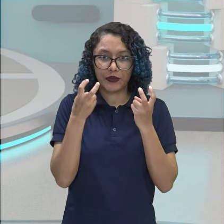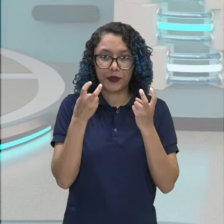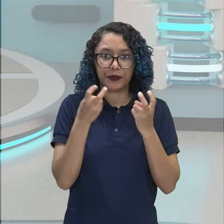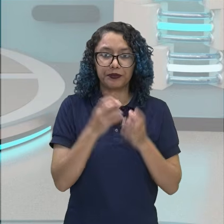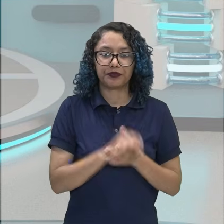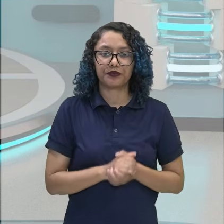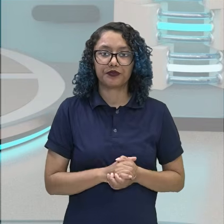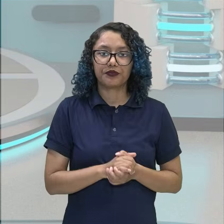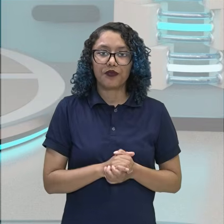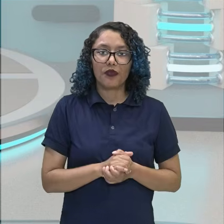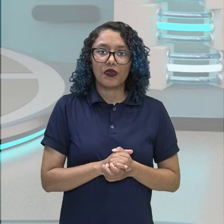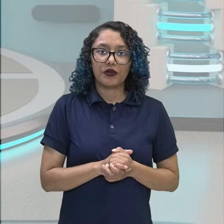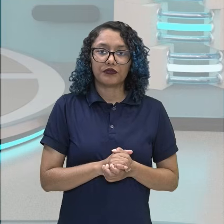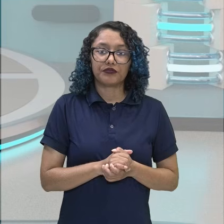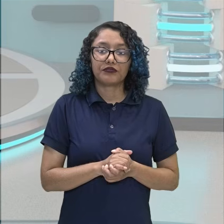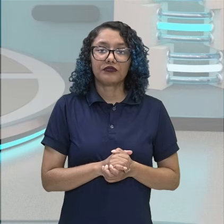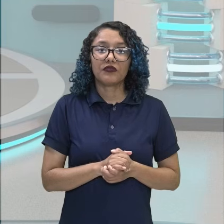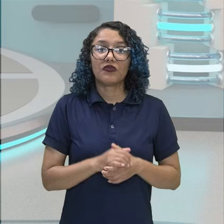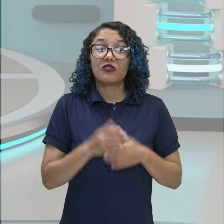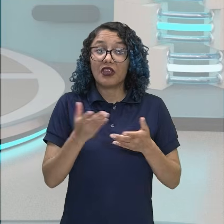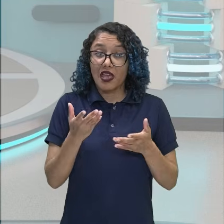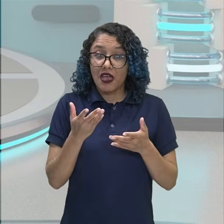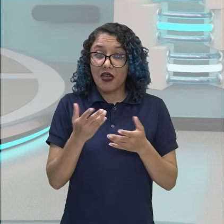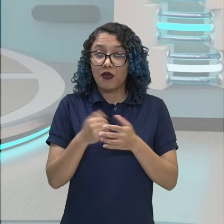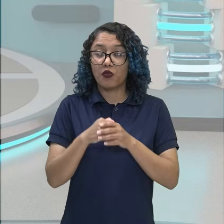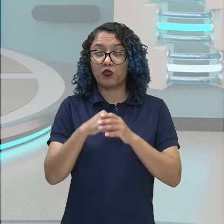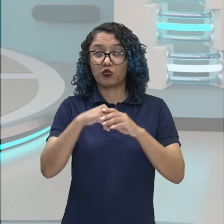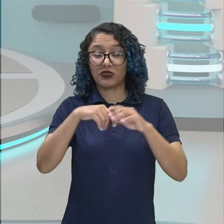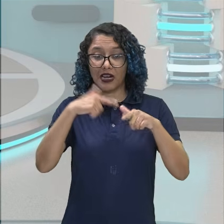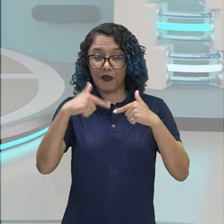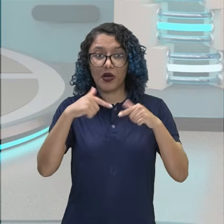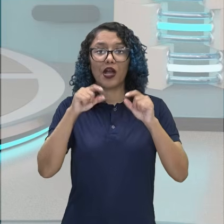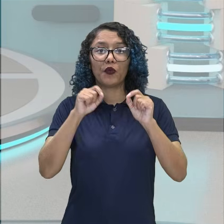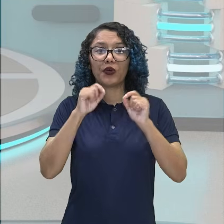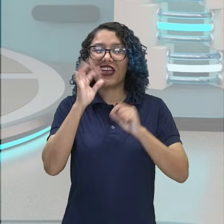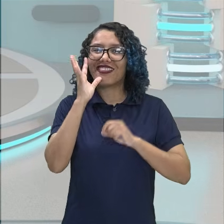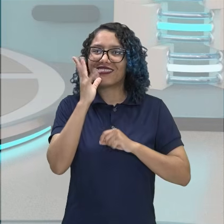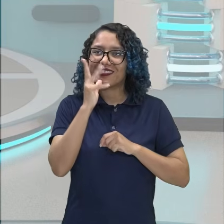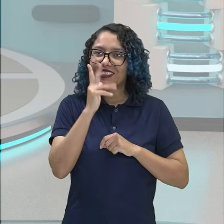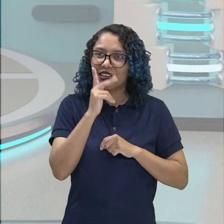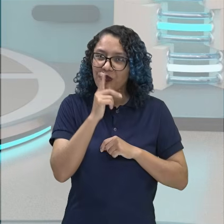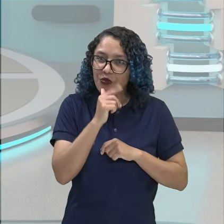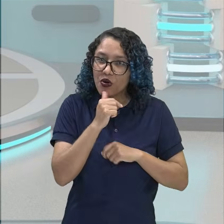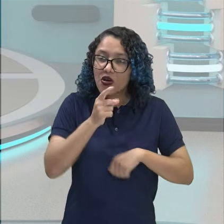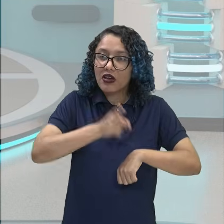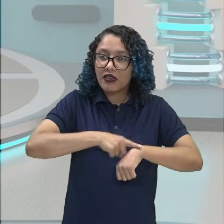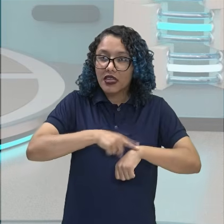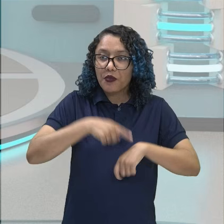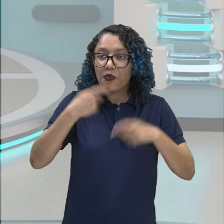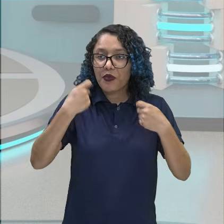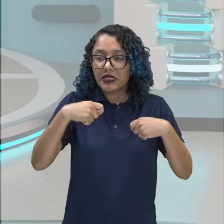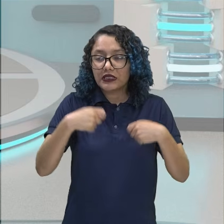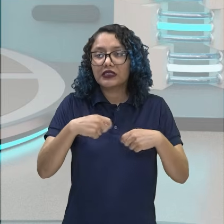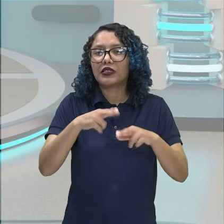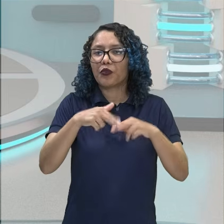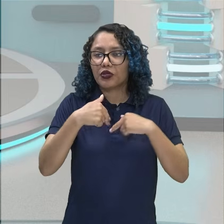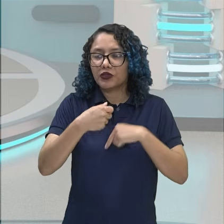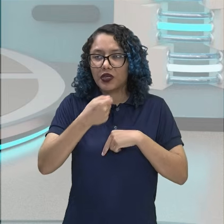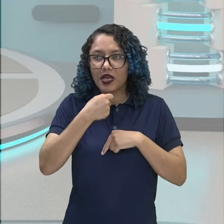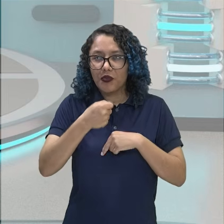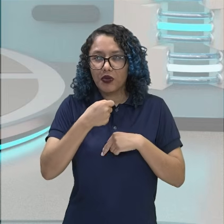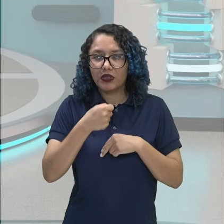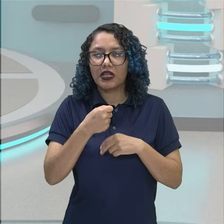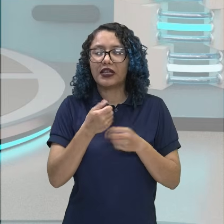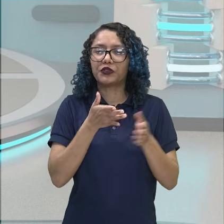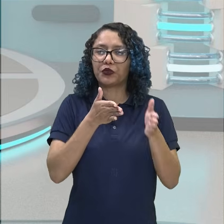vai demandar tempo, então por isso que a reportagem acontece em edições especiais e